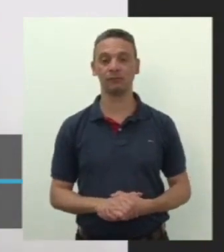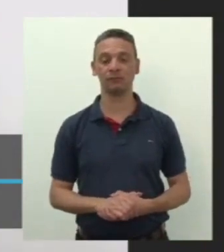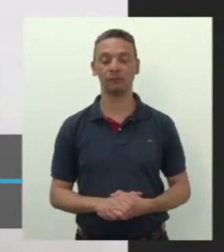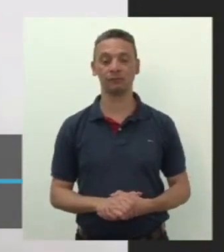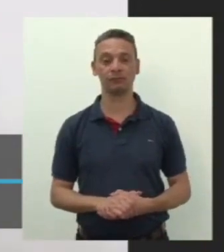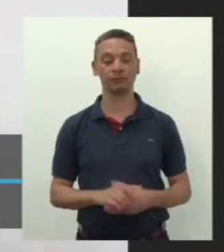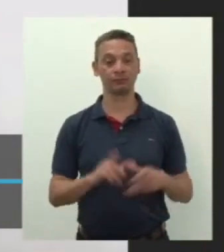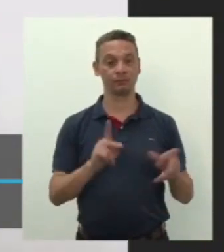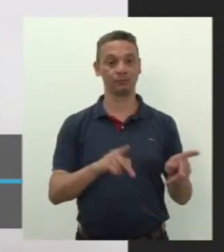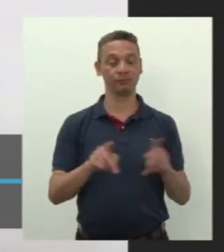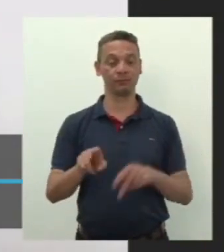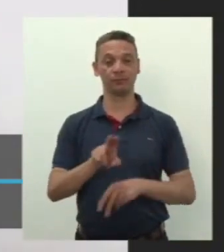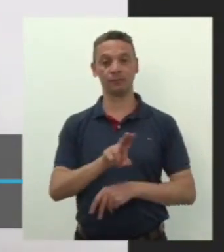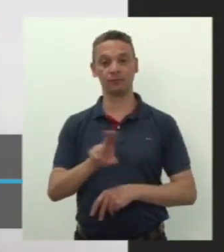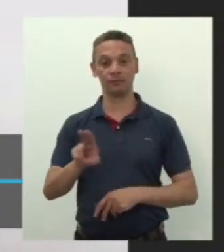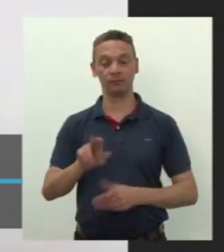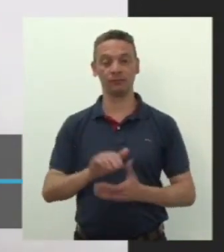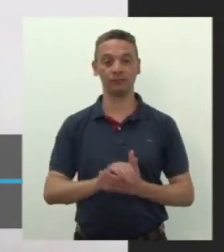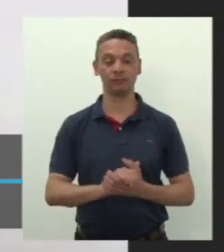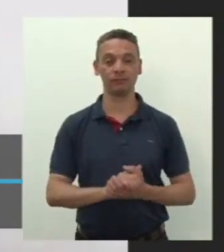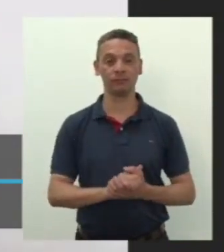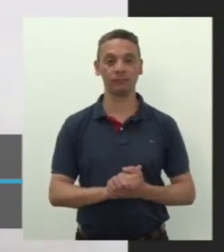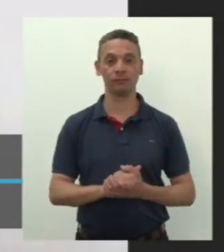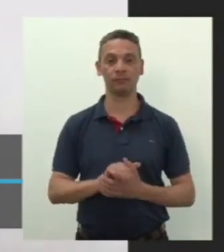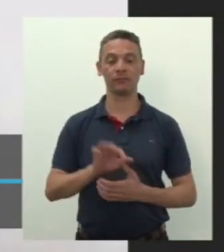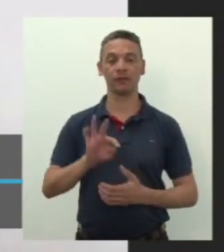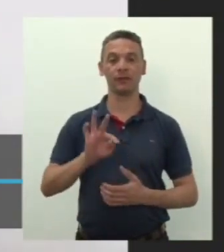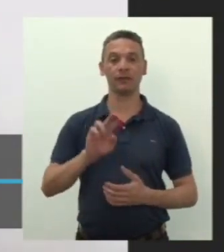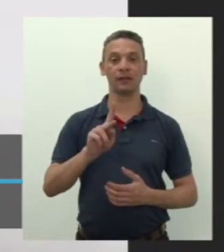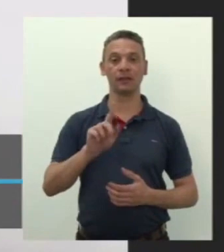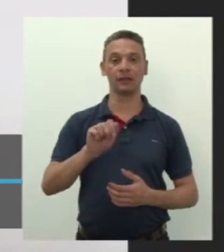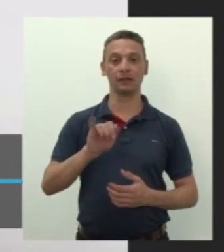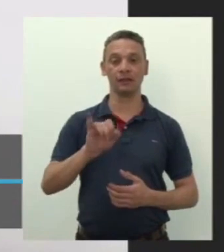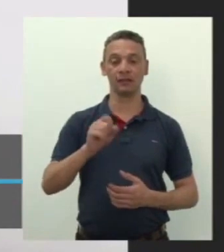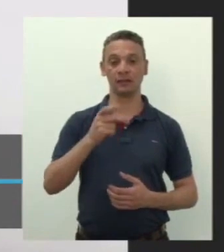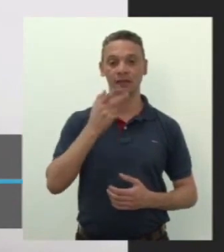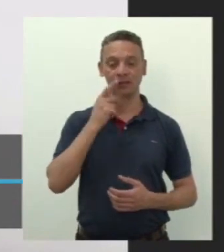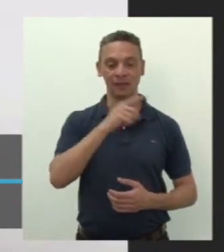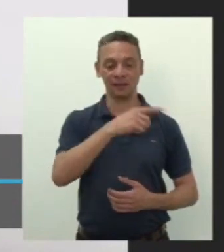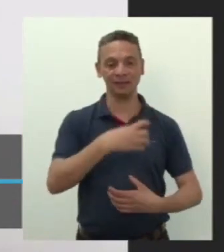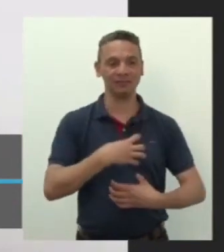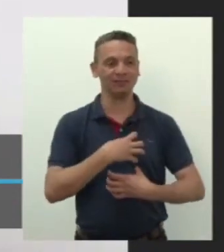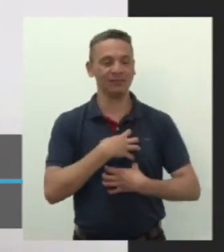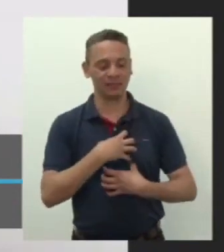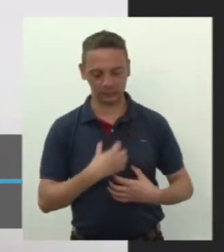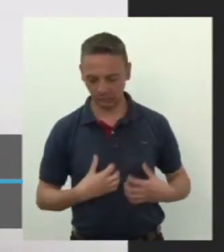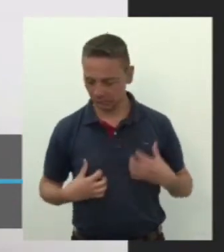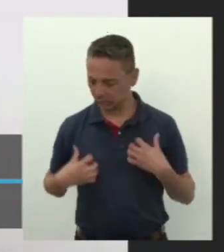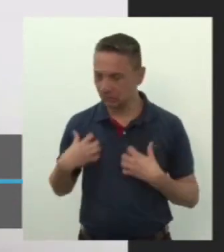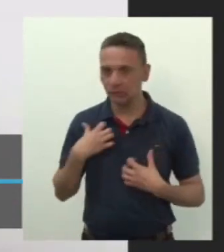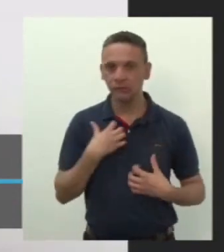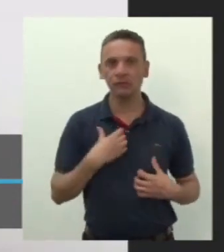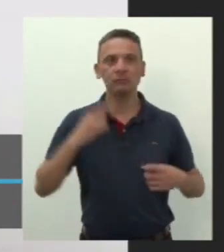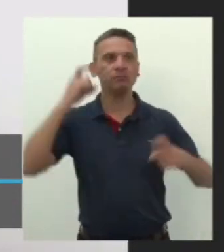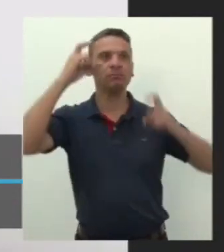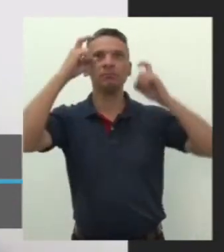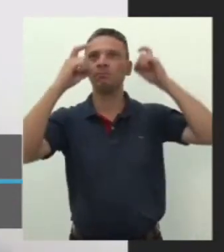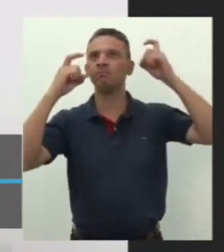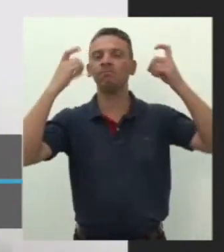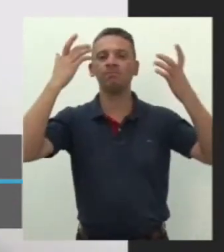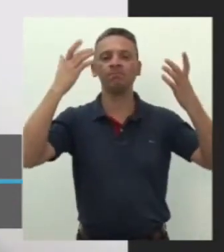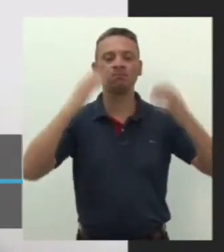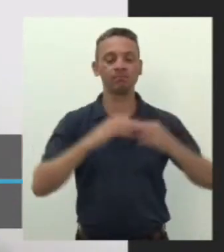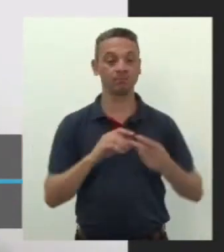A professora Thaís falou que se sentia angustiada, preocupada. O professor